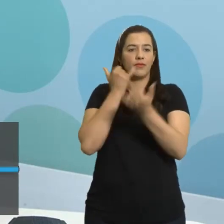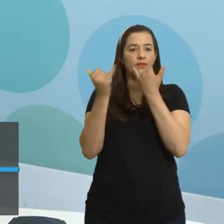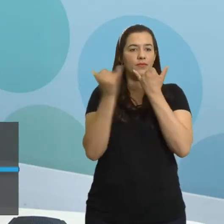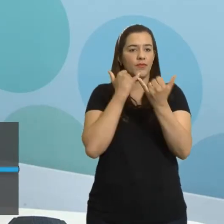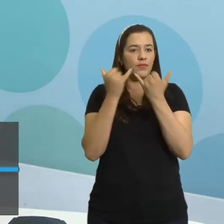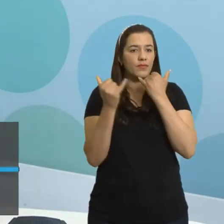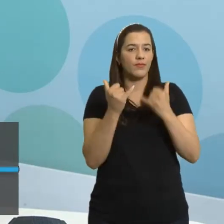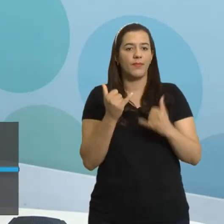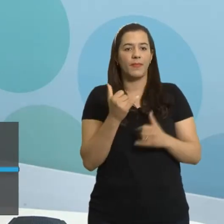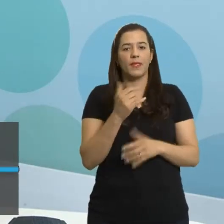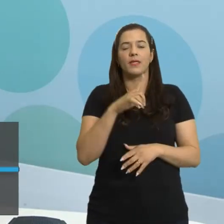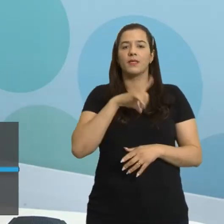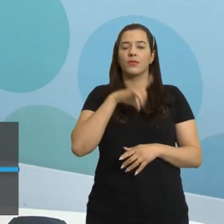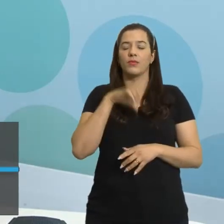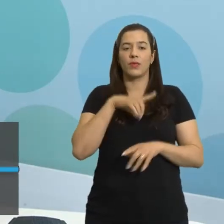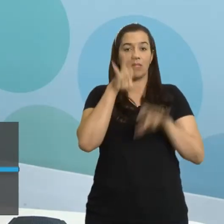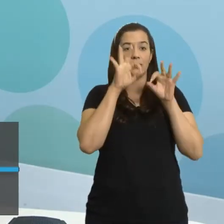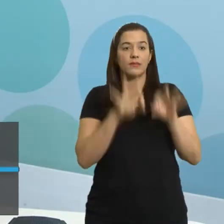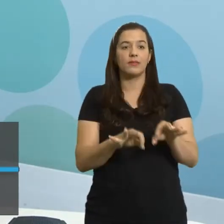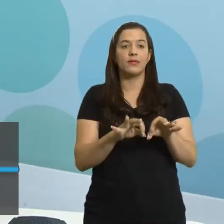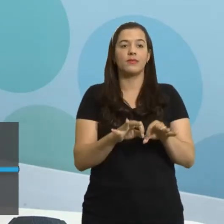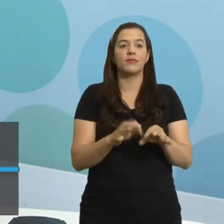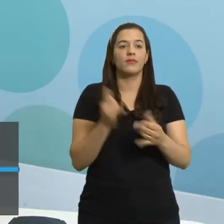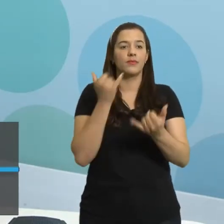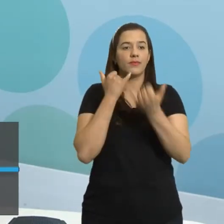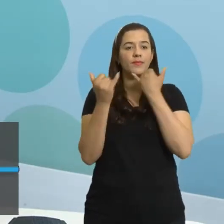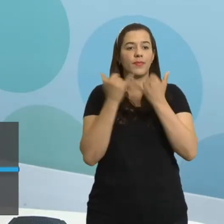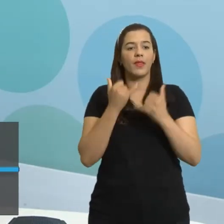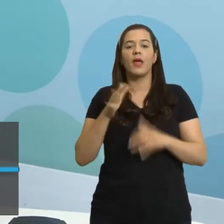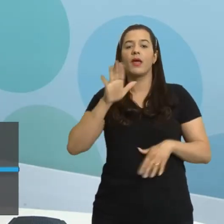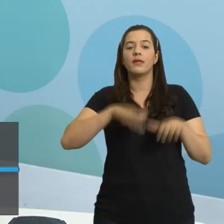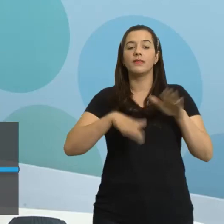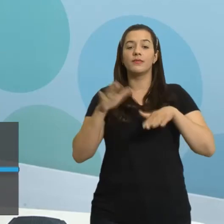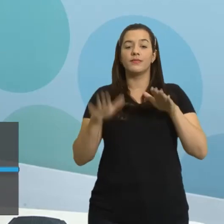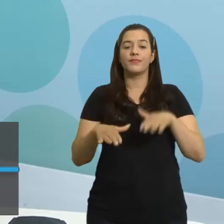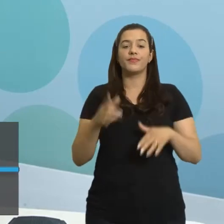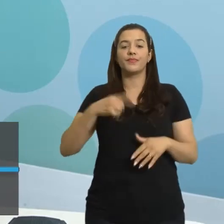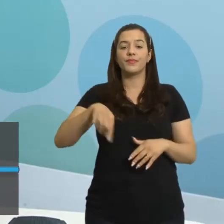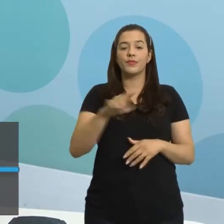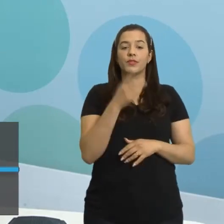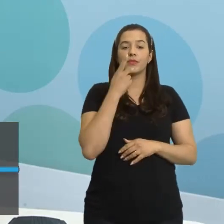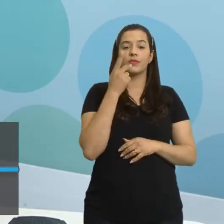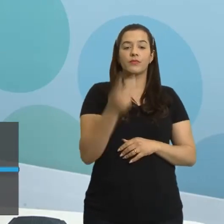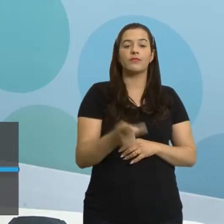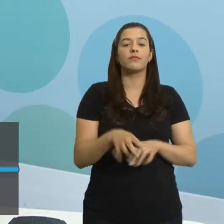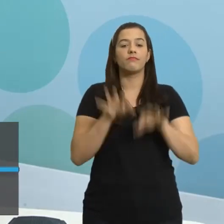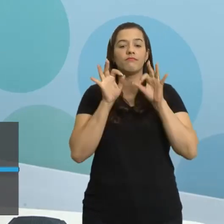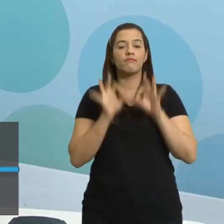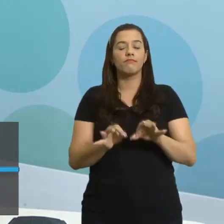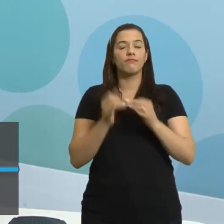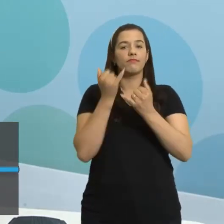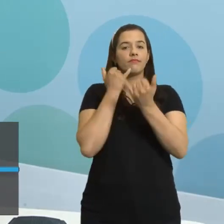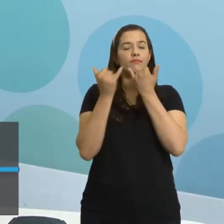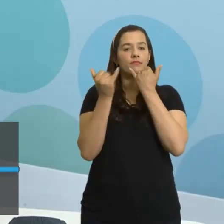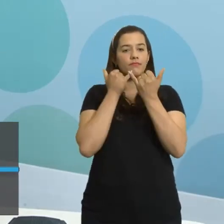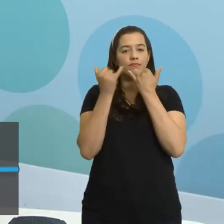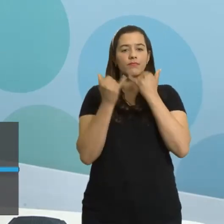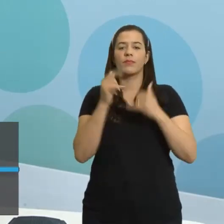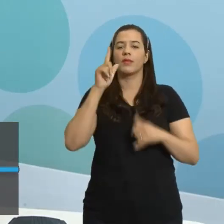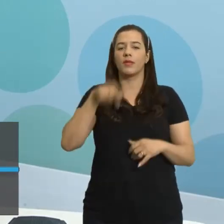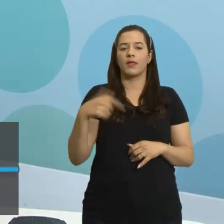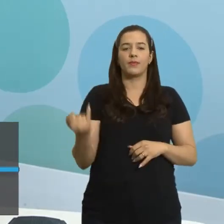em fontes confiáveis. Não é? Então, essa questão de você certificar a informação é